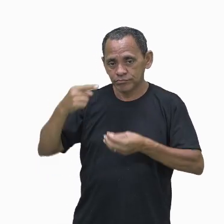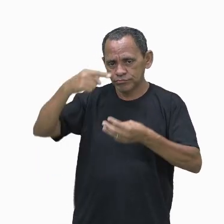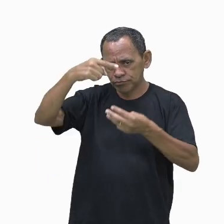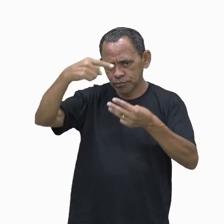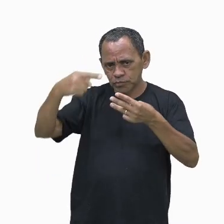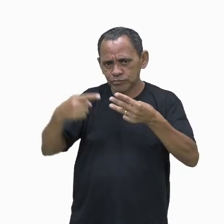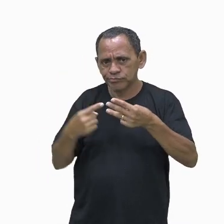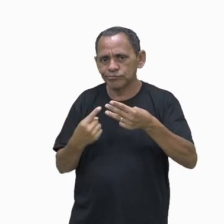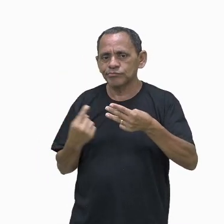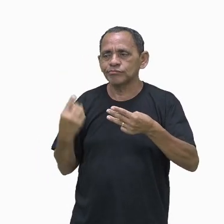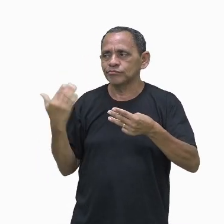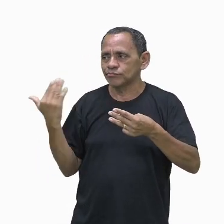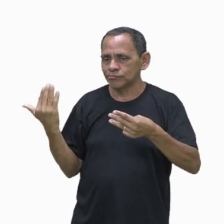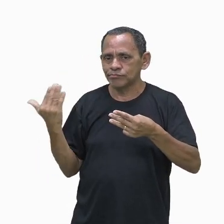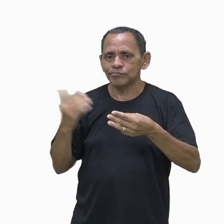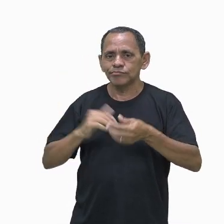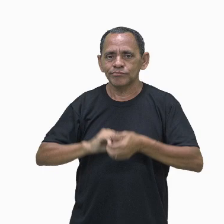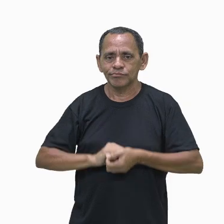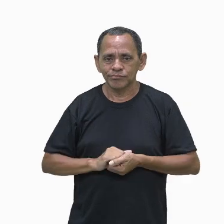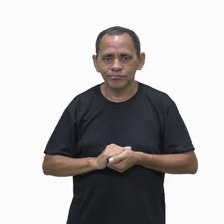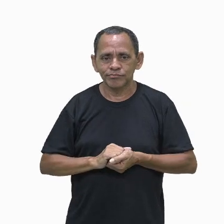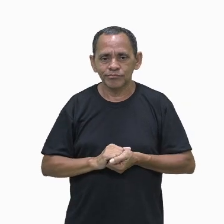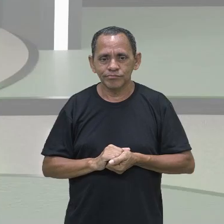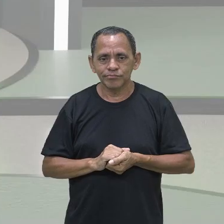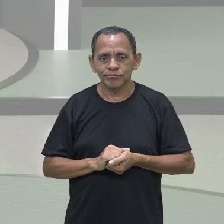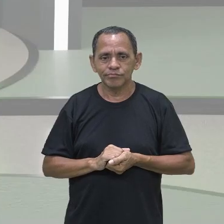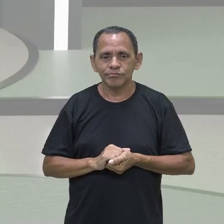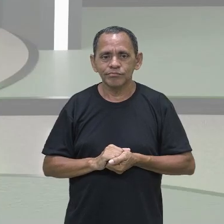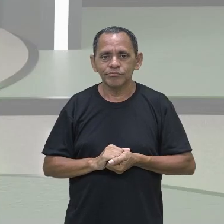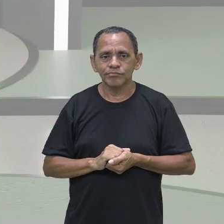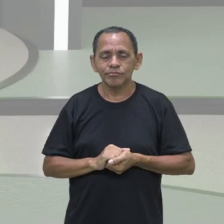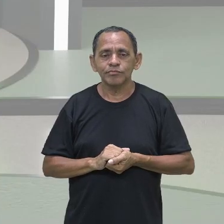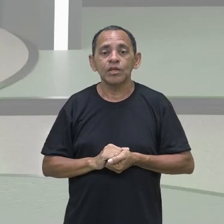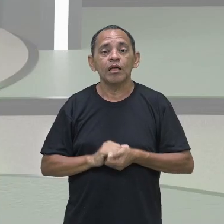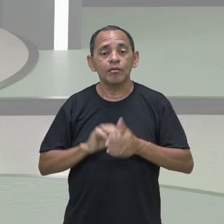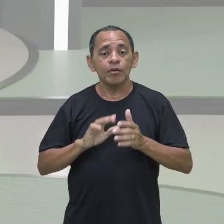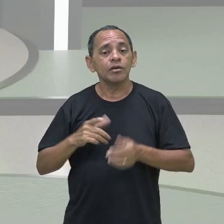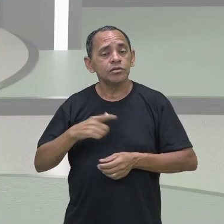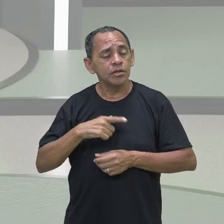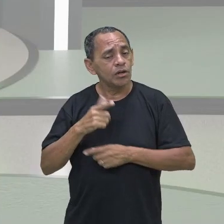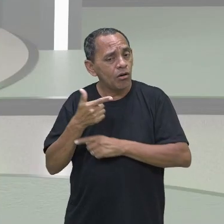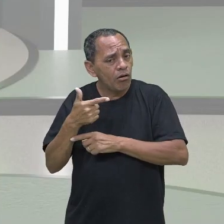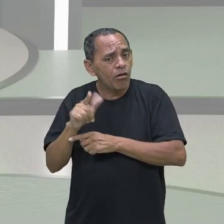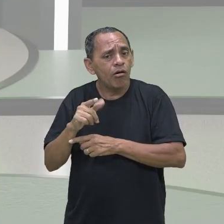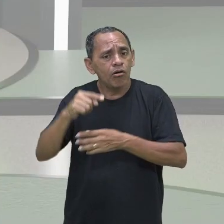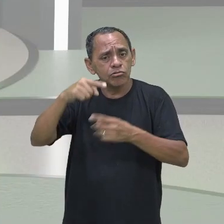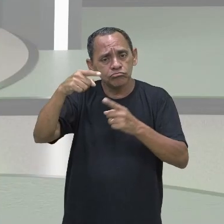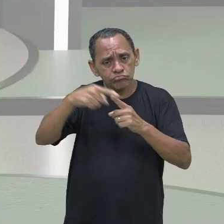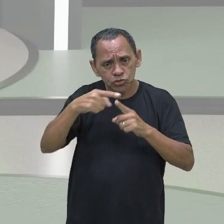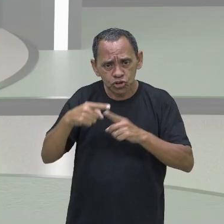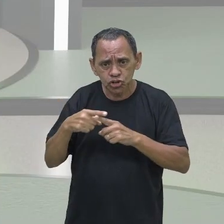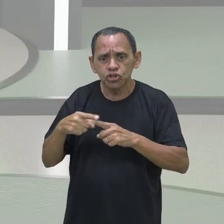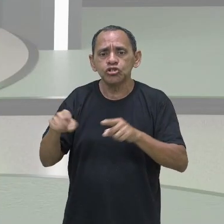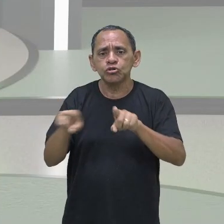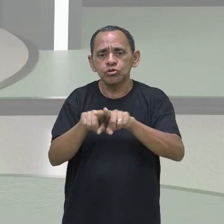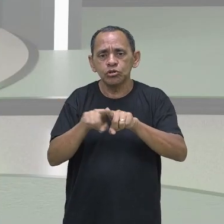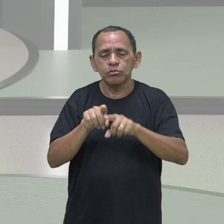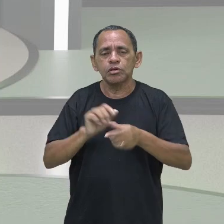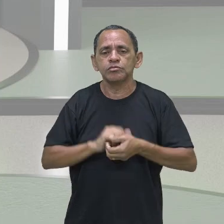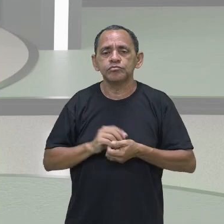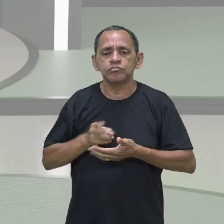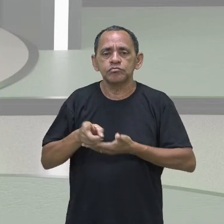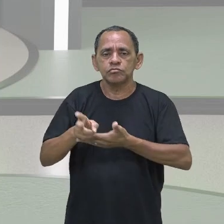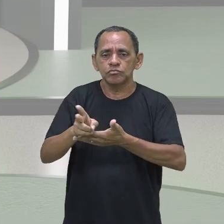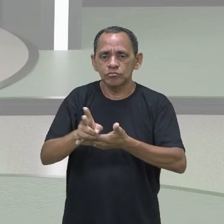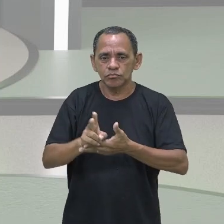e galactose. Porém, não existe só os monossacarídeos, então vamos dar continuidade aí aos carboidratos,